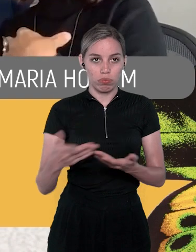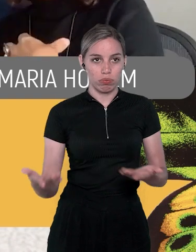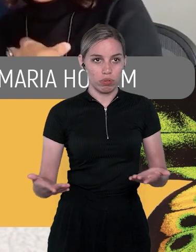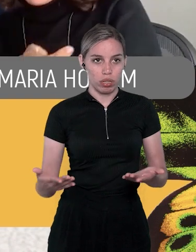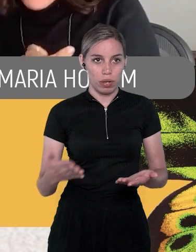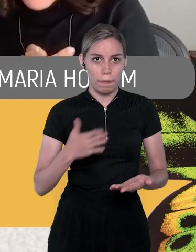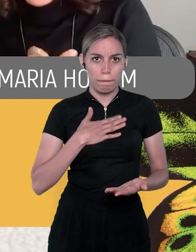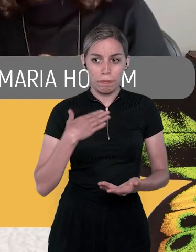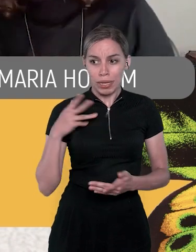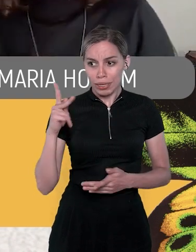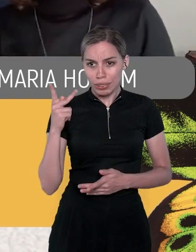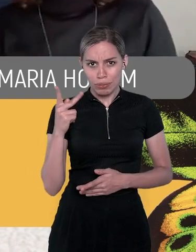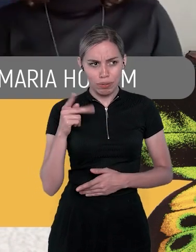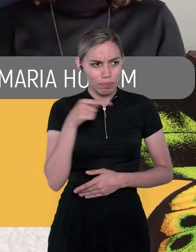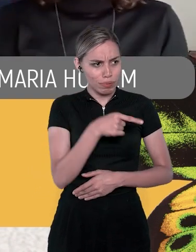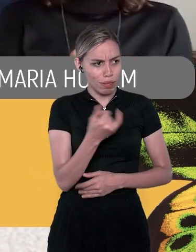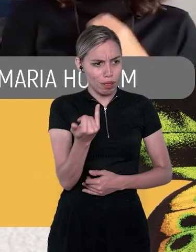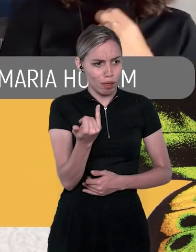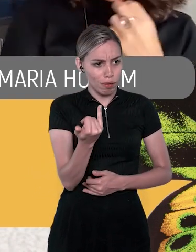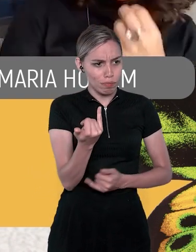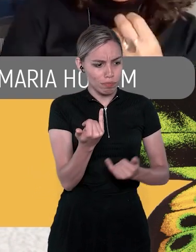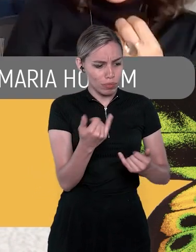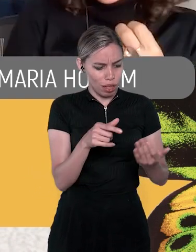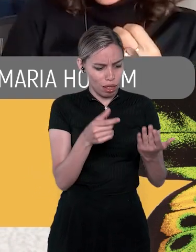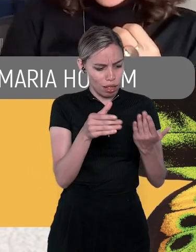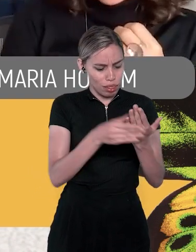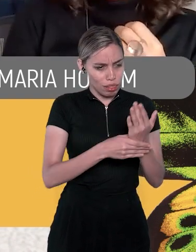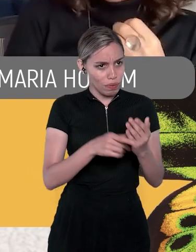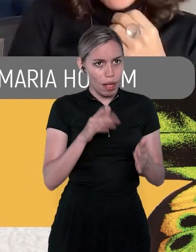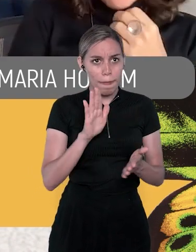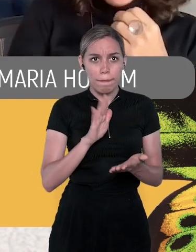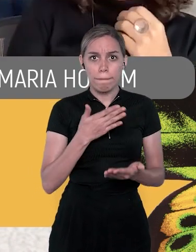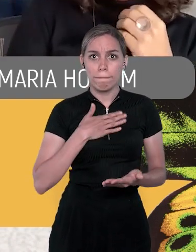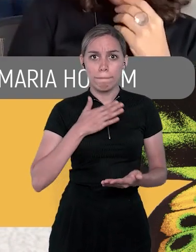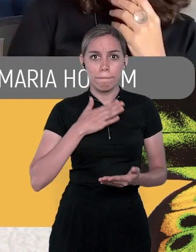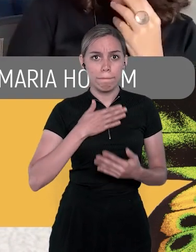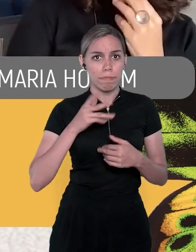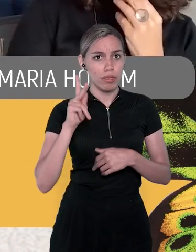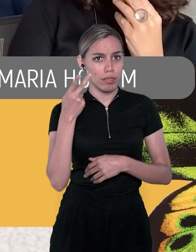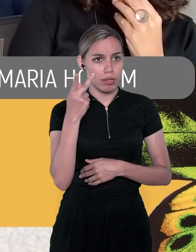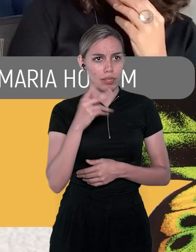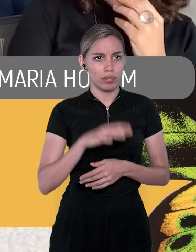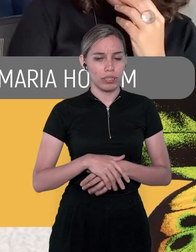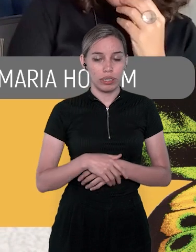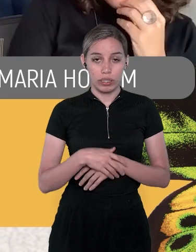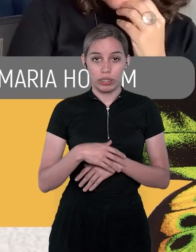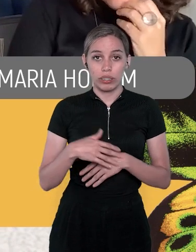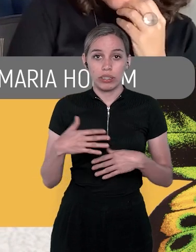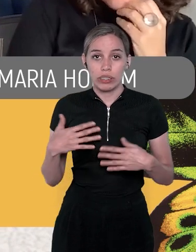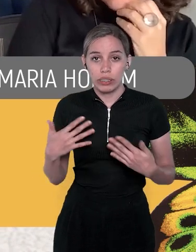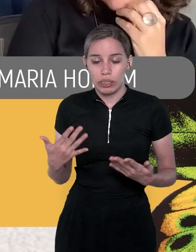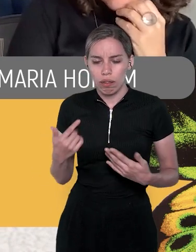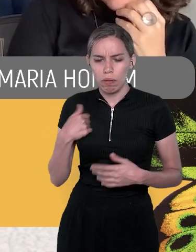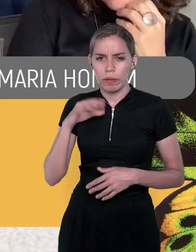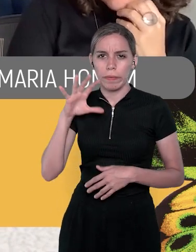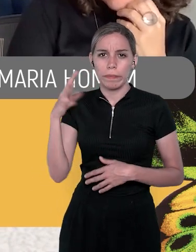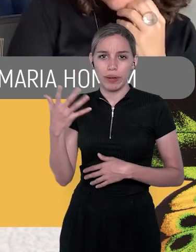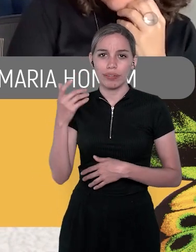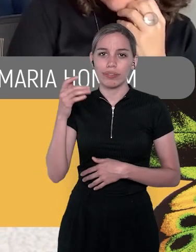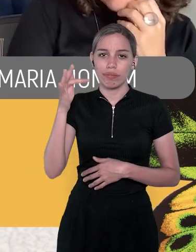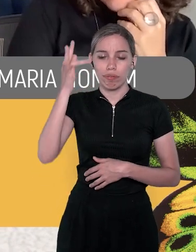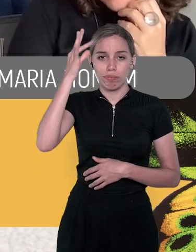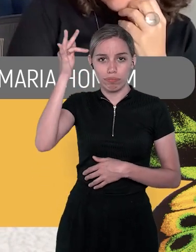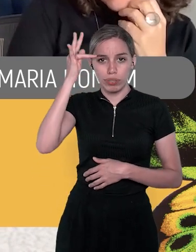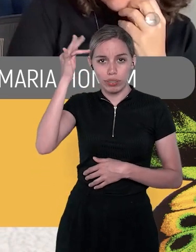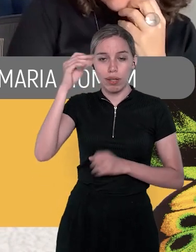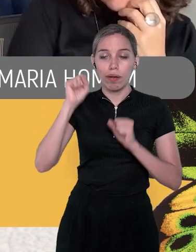minha história. Exatamente, da minha história. Eu estou um pouco aí no seu livro, né? E isso eu acho que é o